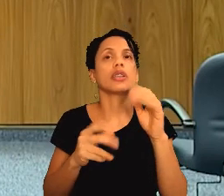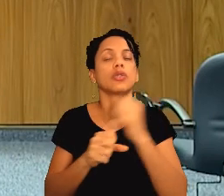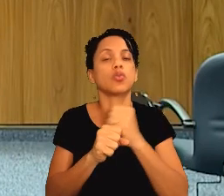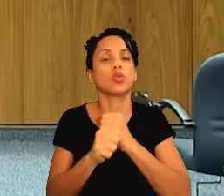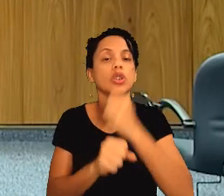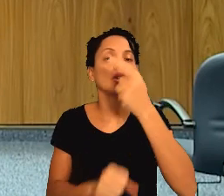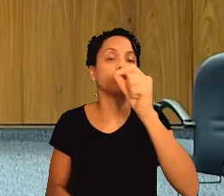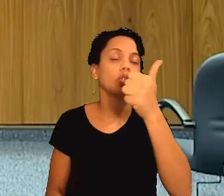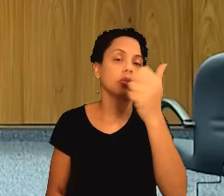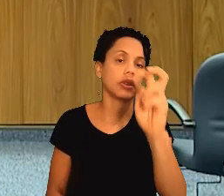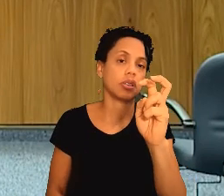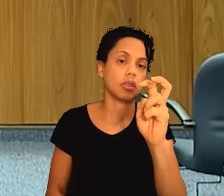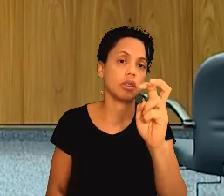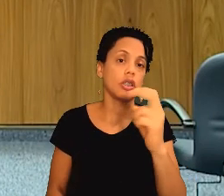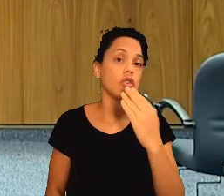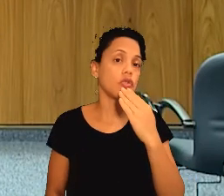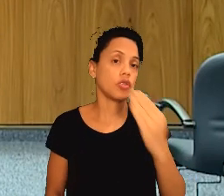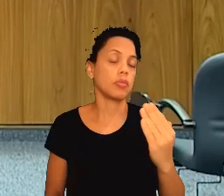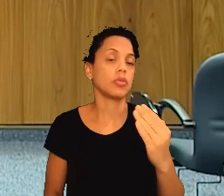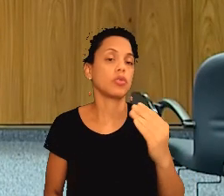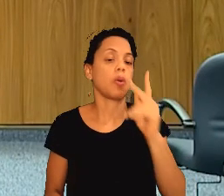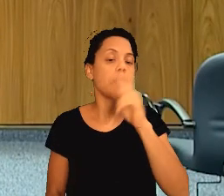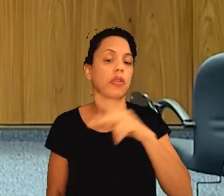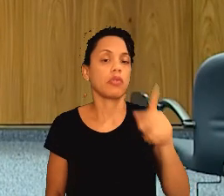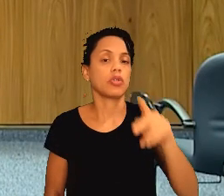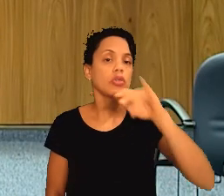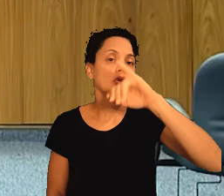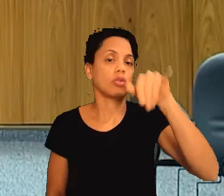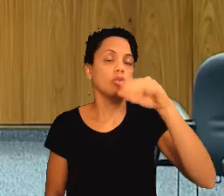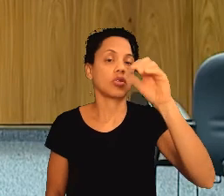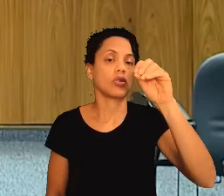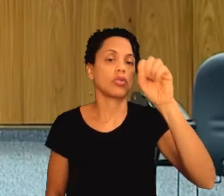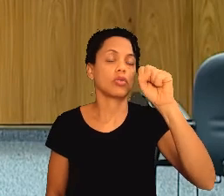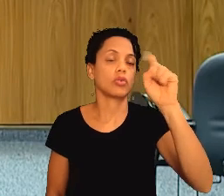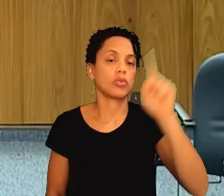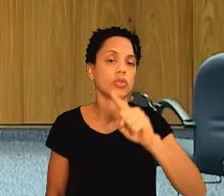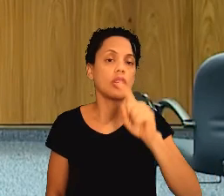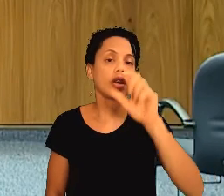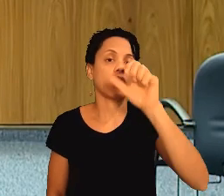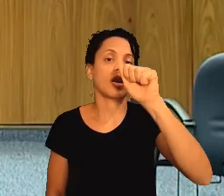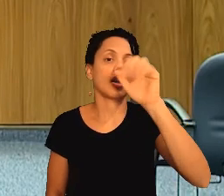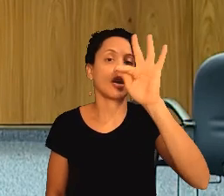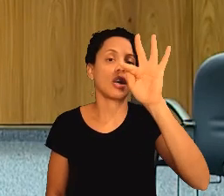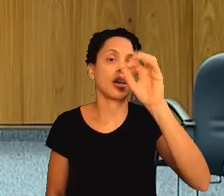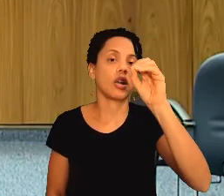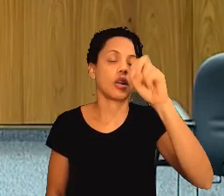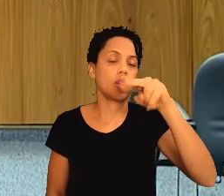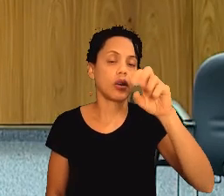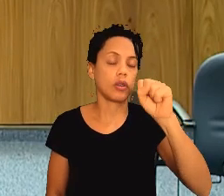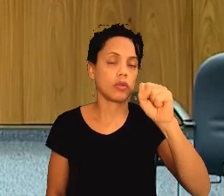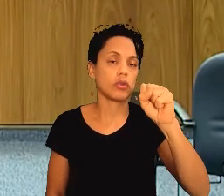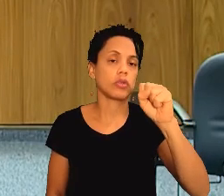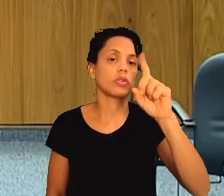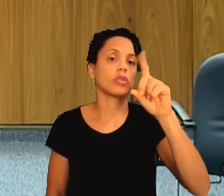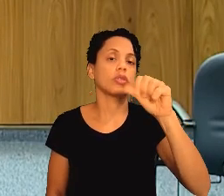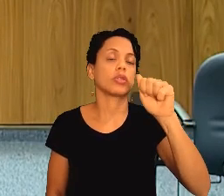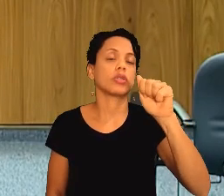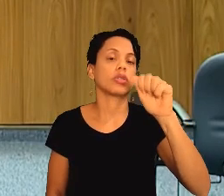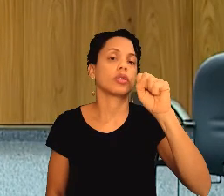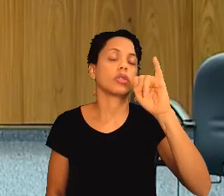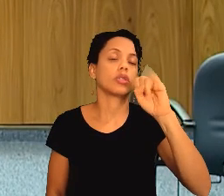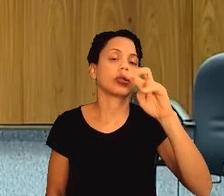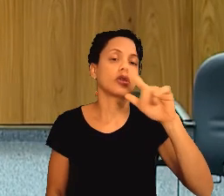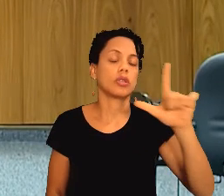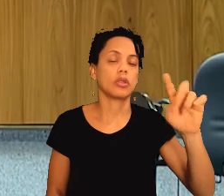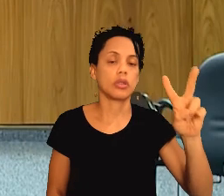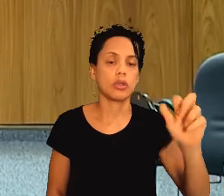para o qual nós pedimos ao professor José Afonso da Silva, que acho que todo mundo aqui conhece, né, que já está